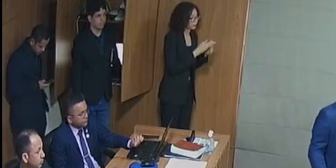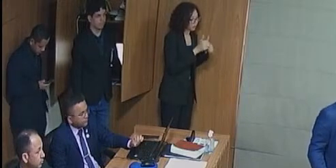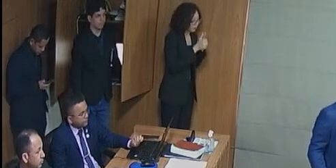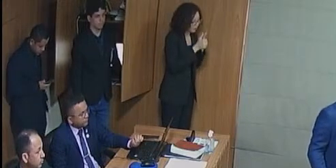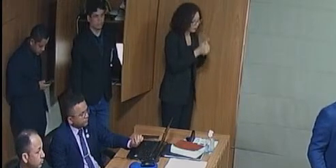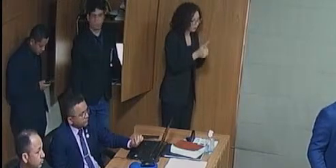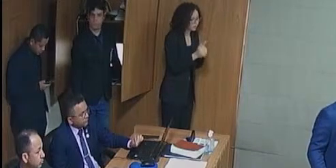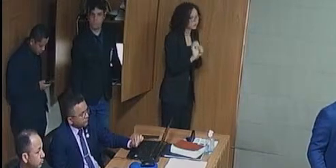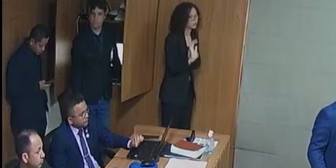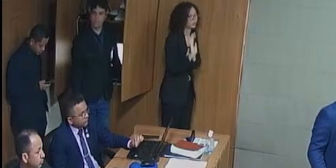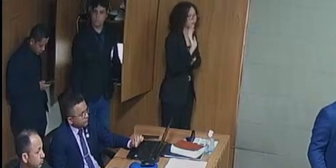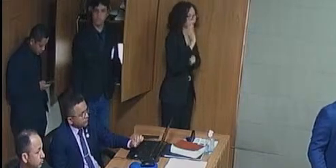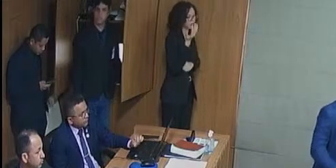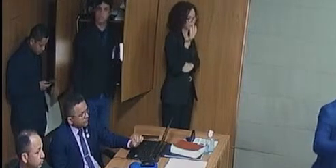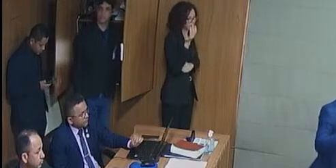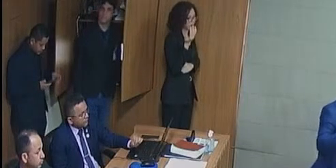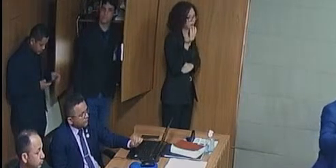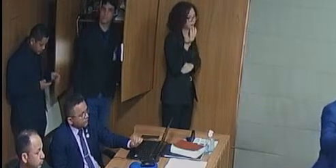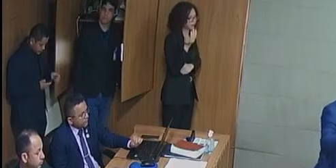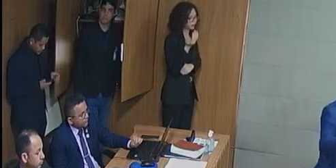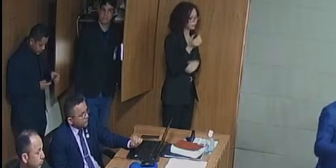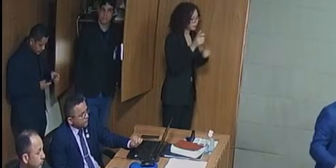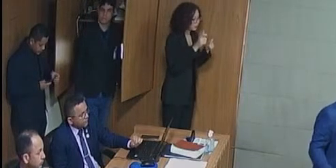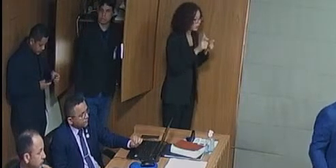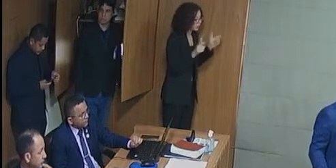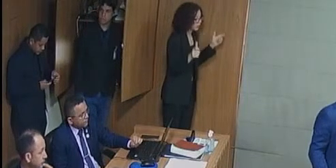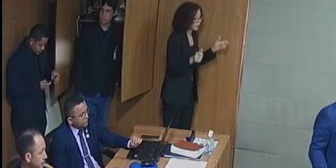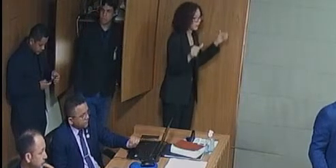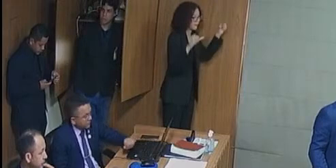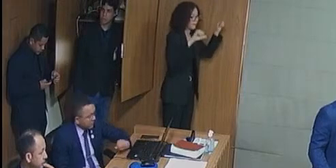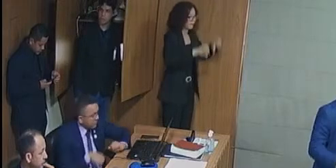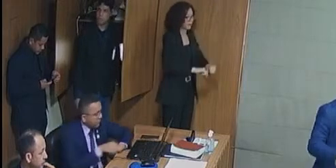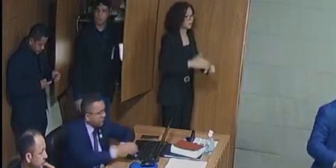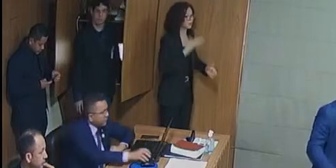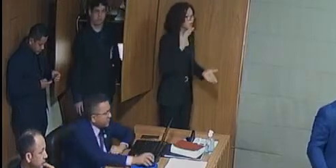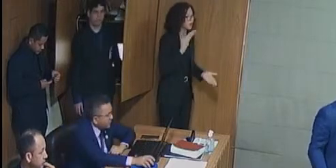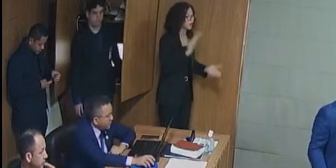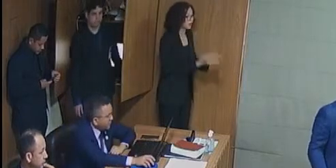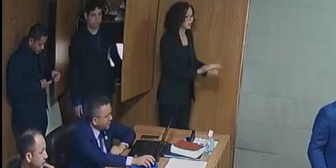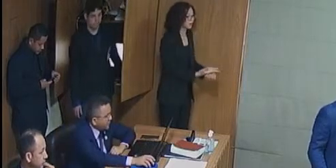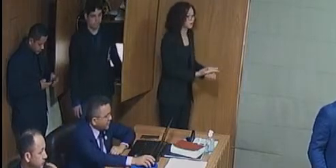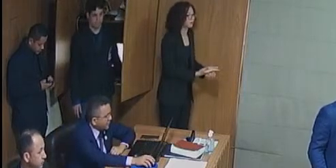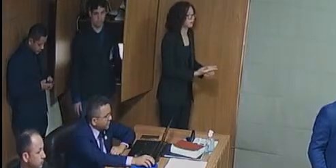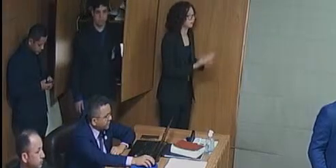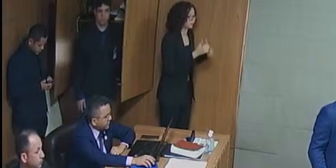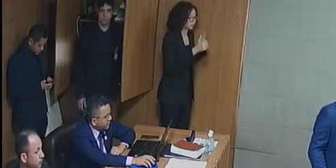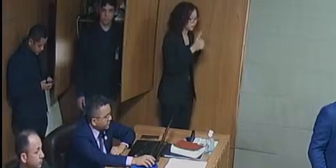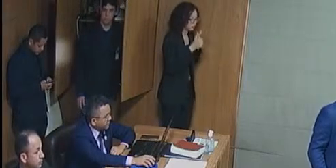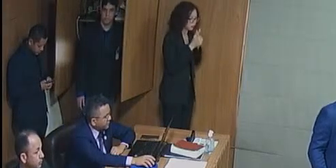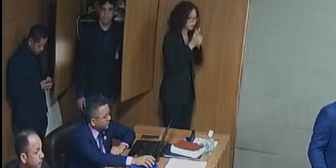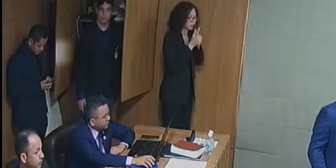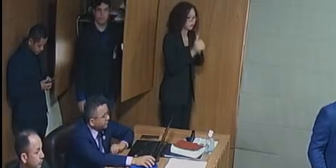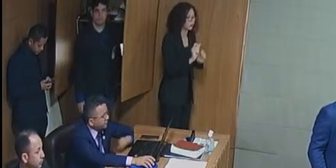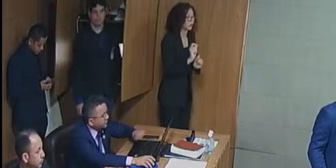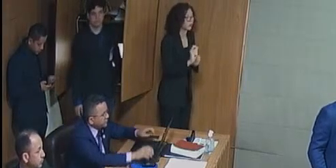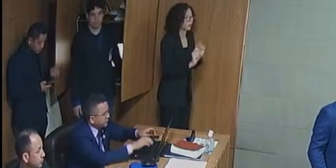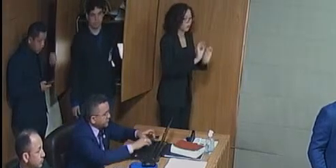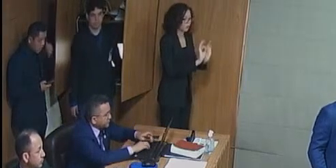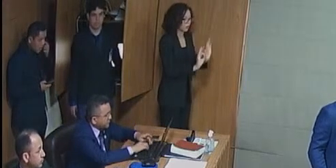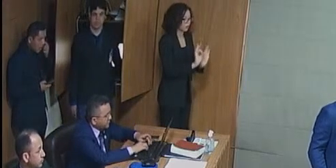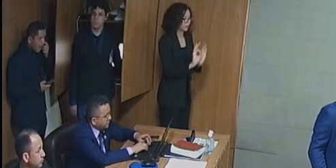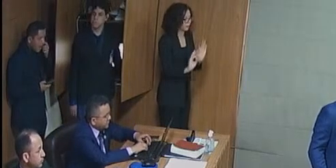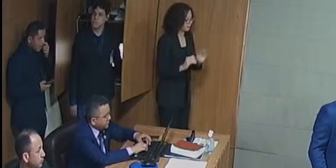que está acontecendo é um dos maiores Absurdos acompanhe o que está em andamento